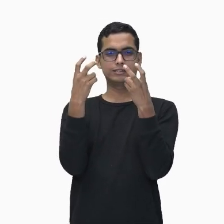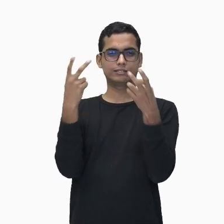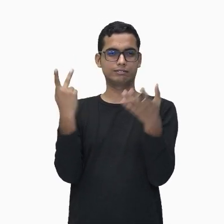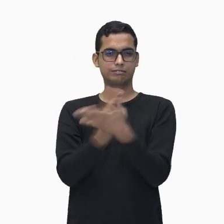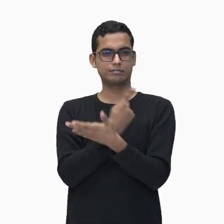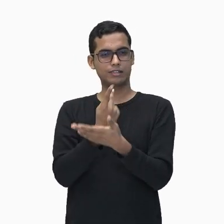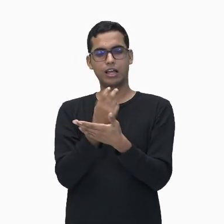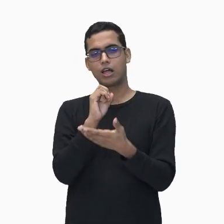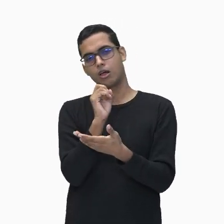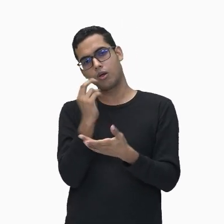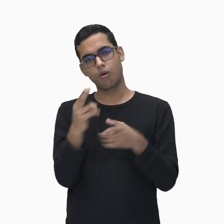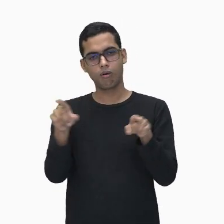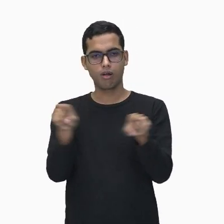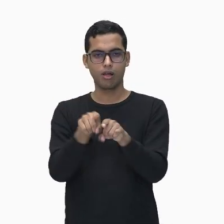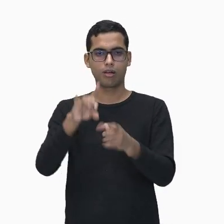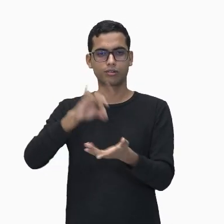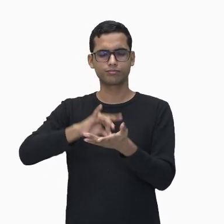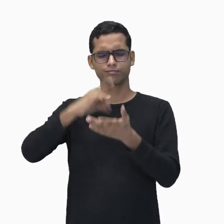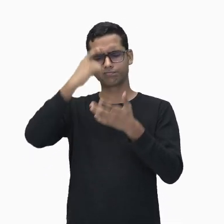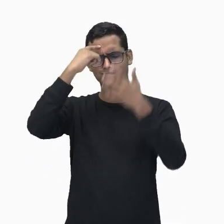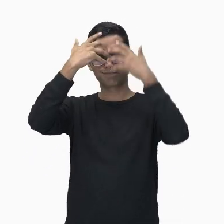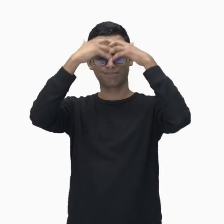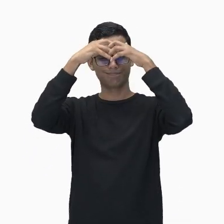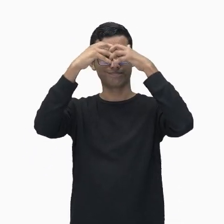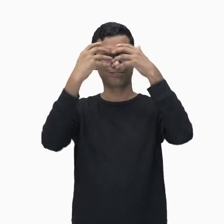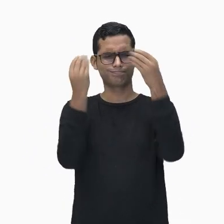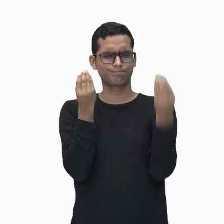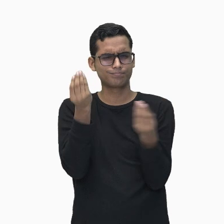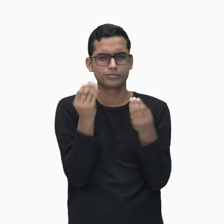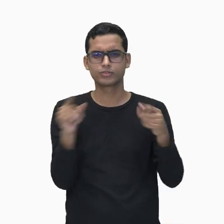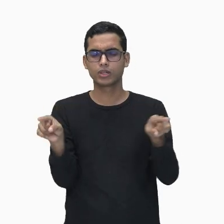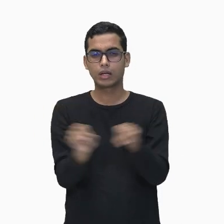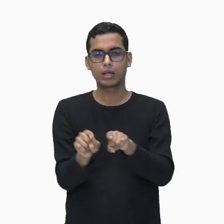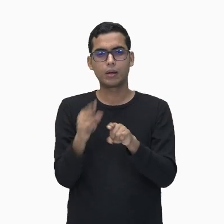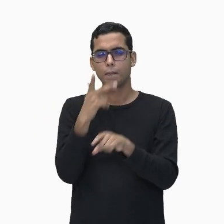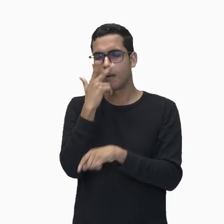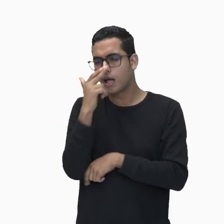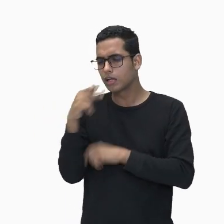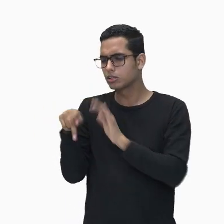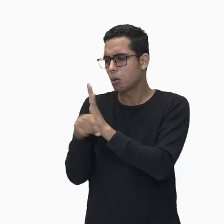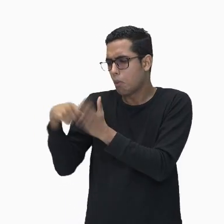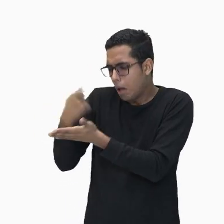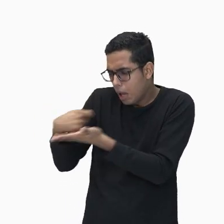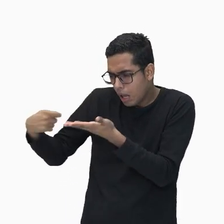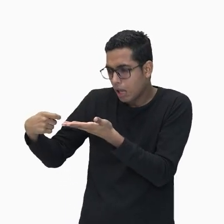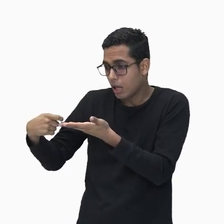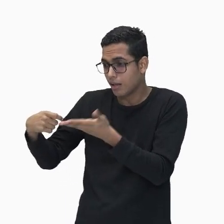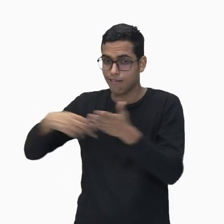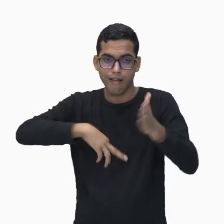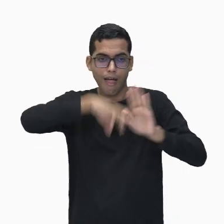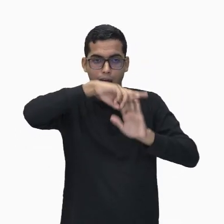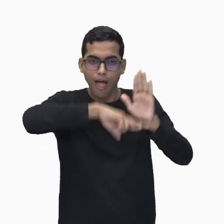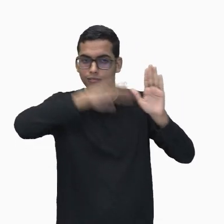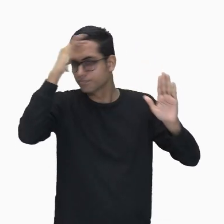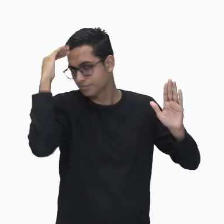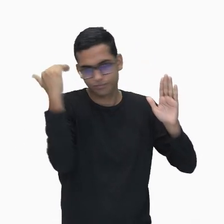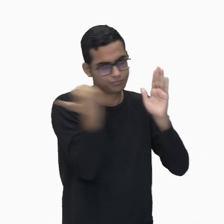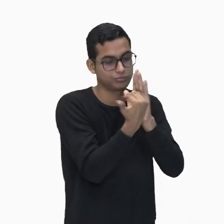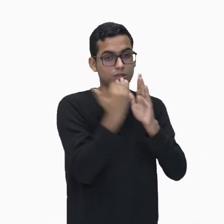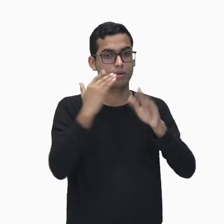os leitores a pensar que se trata de uma escrita que não respeita regras. Mas, ao ler o